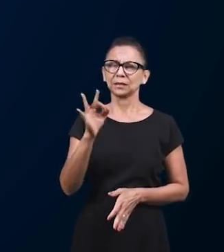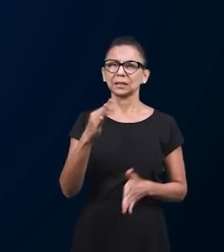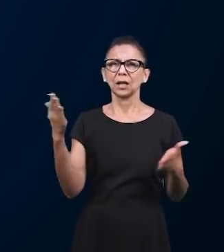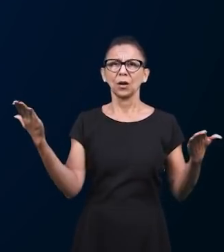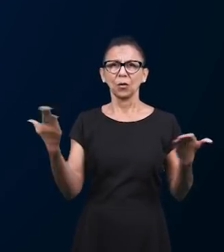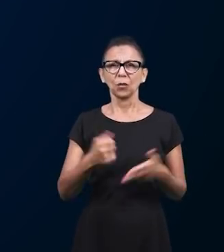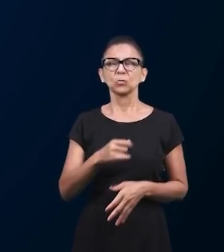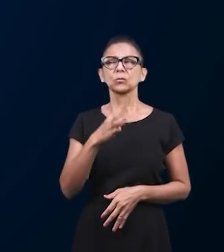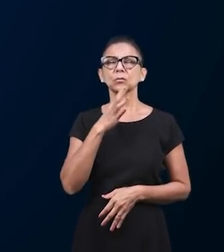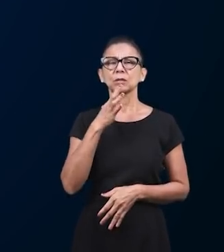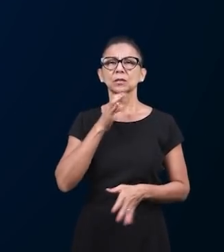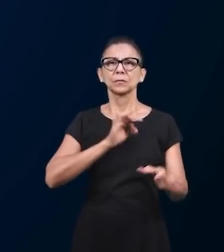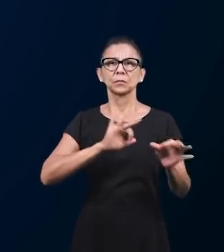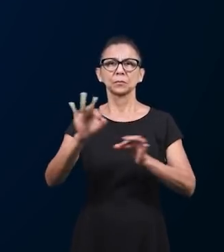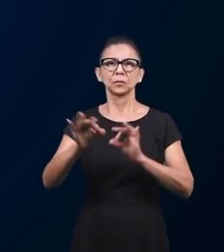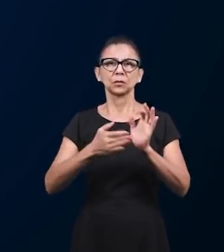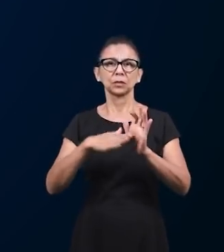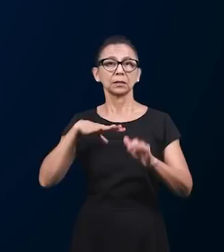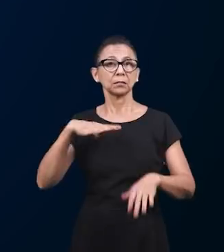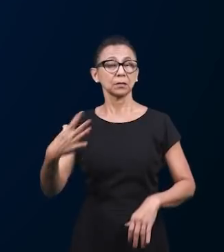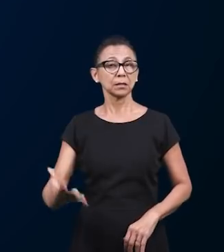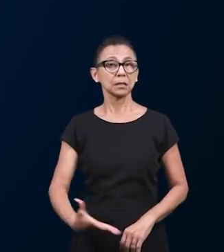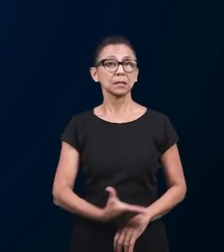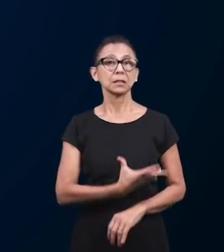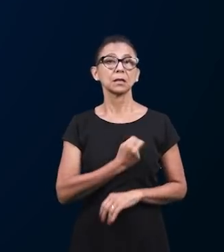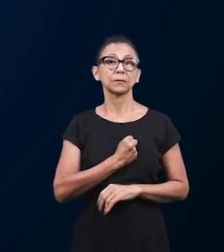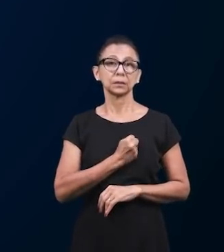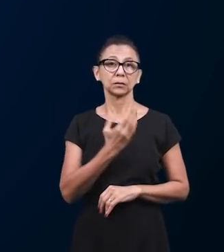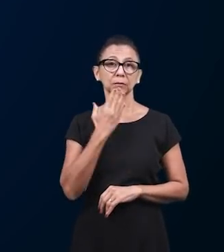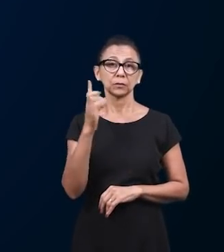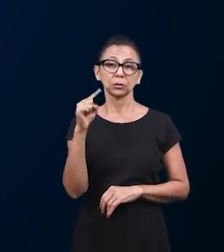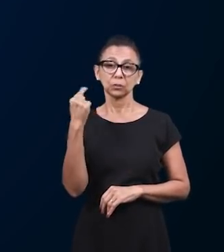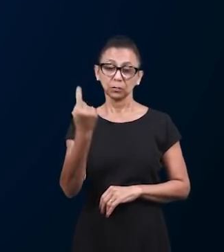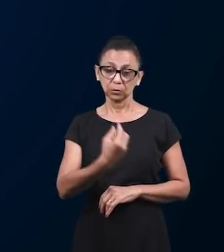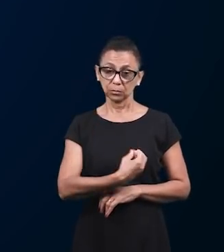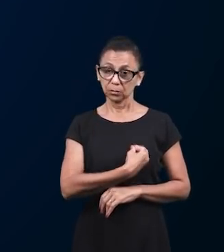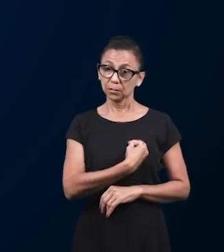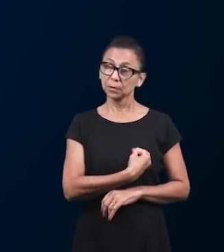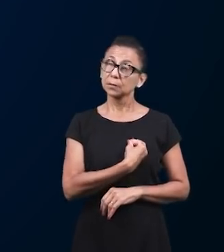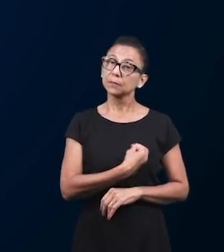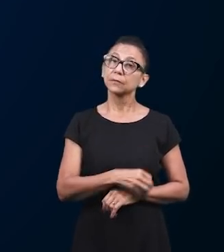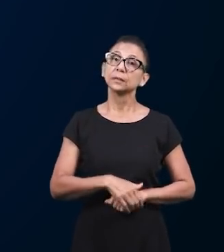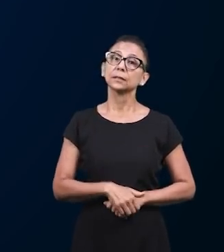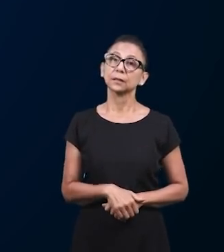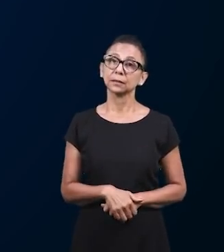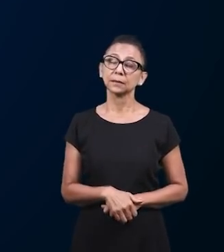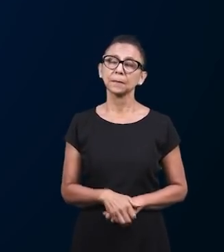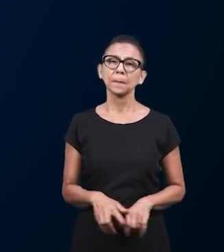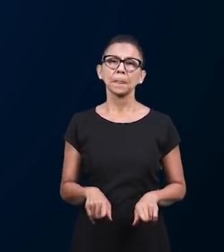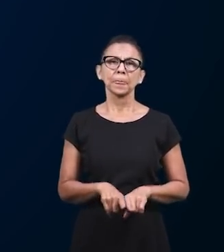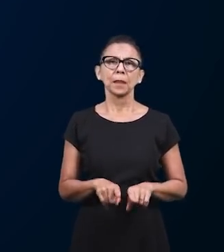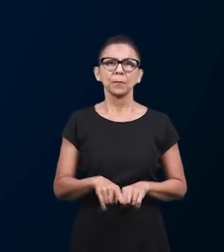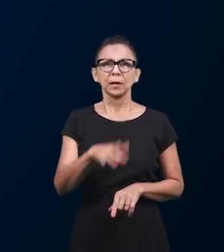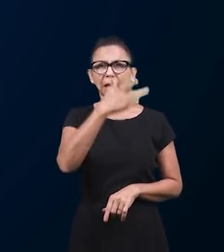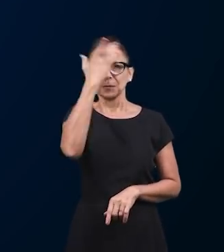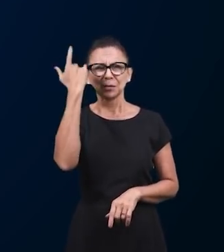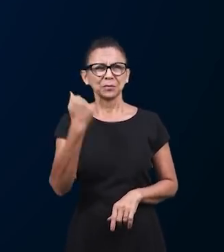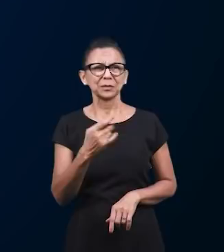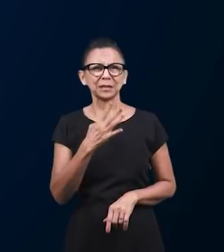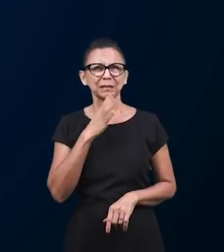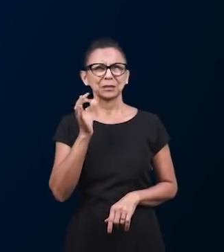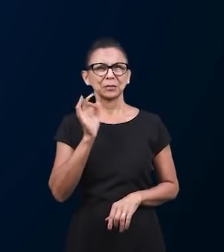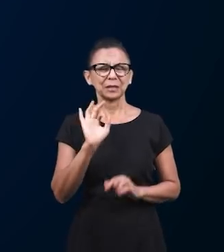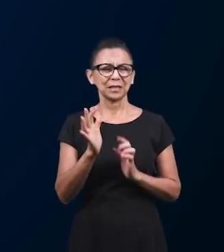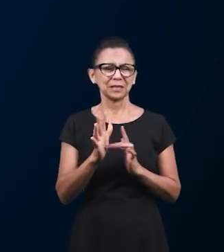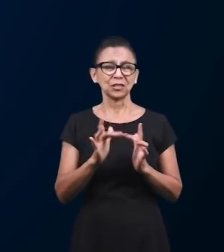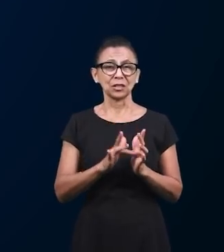é eterno, aquilo que é o projeto de salvação de Deus para a nossa vida. O homem também que não teve encontro com Jesus, ele